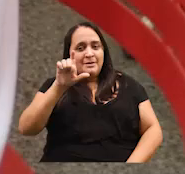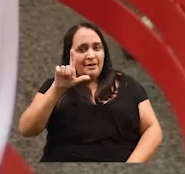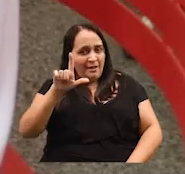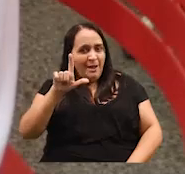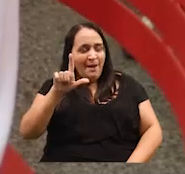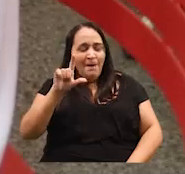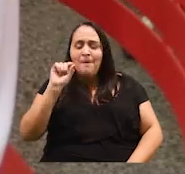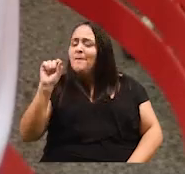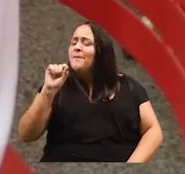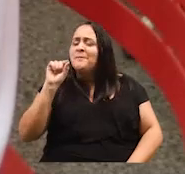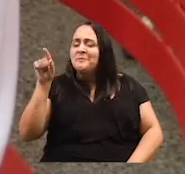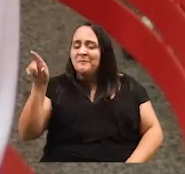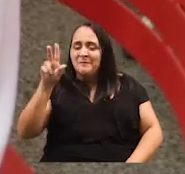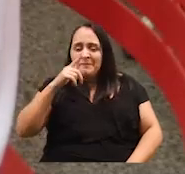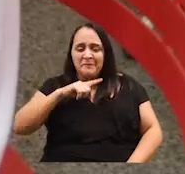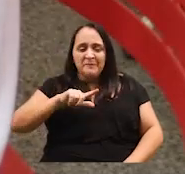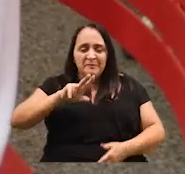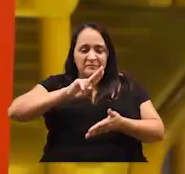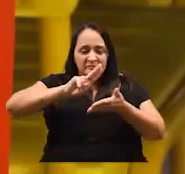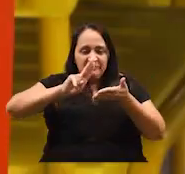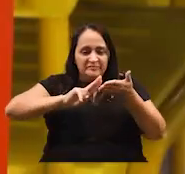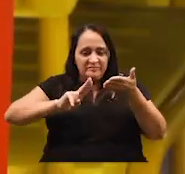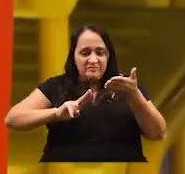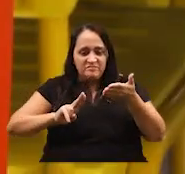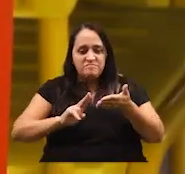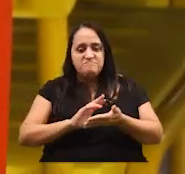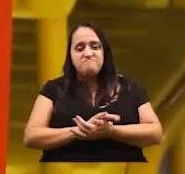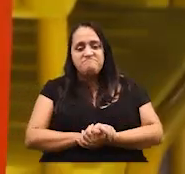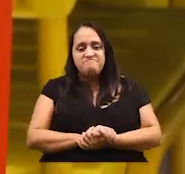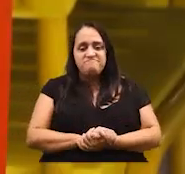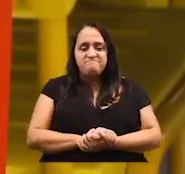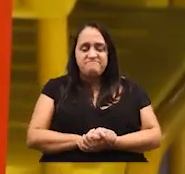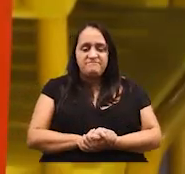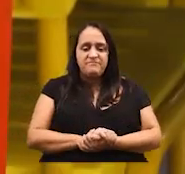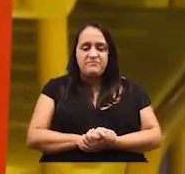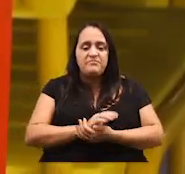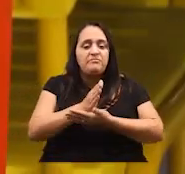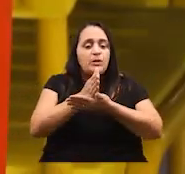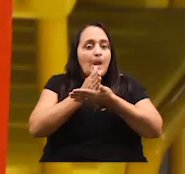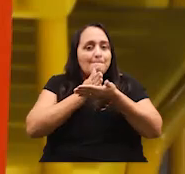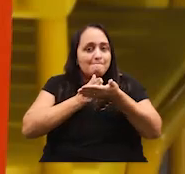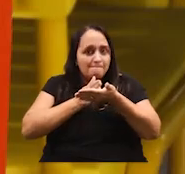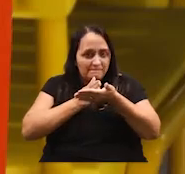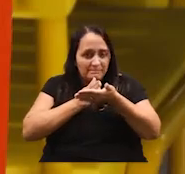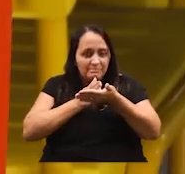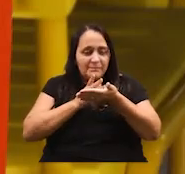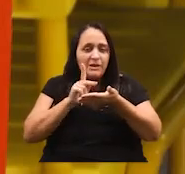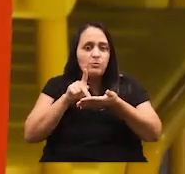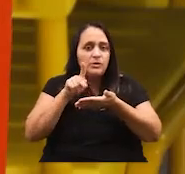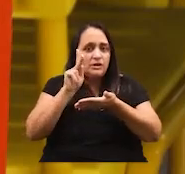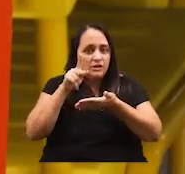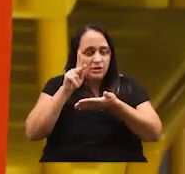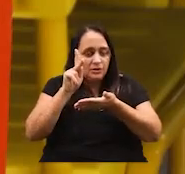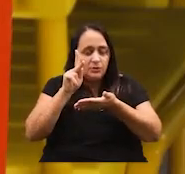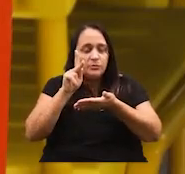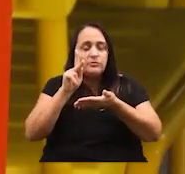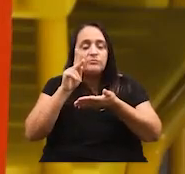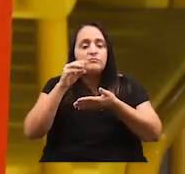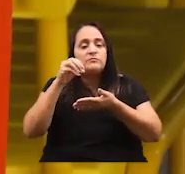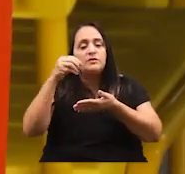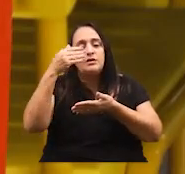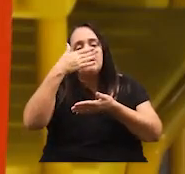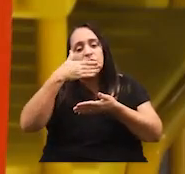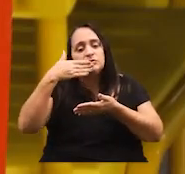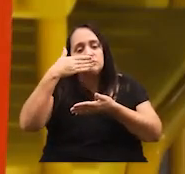conseguiu escrever da receita. Meio quilo de açúcar, um coco ralado seco,